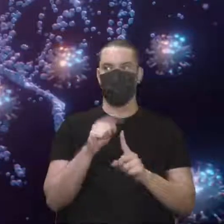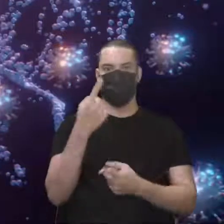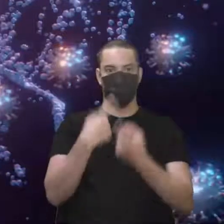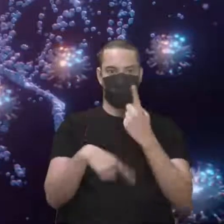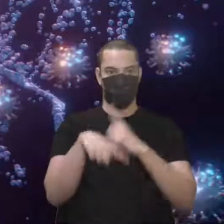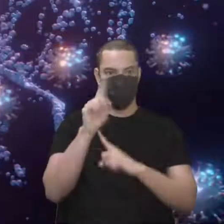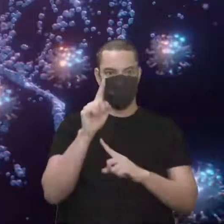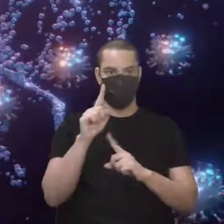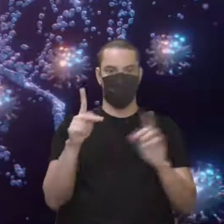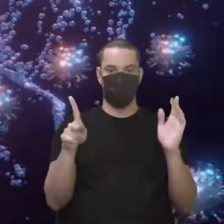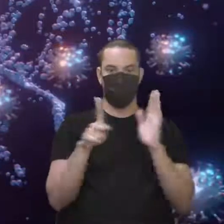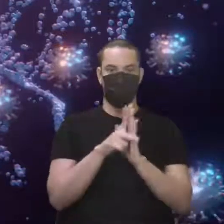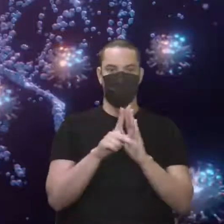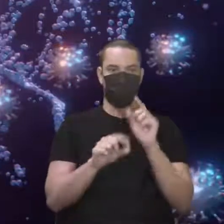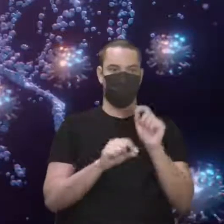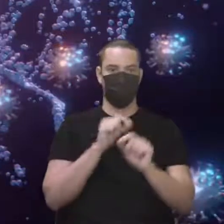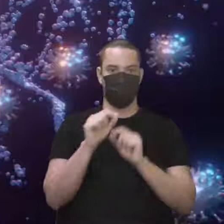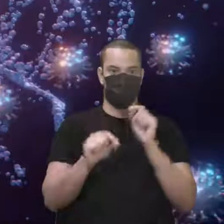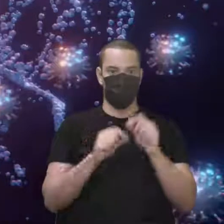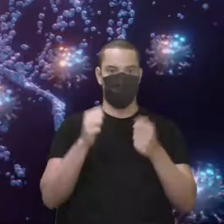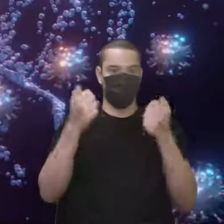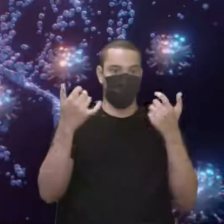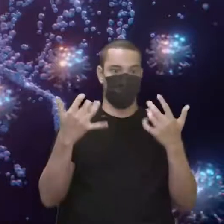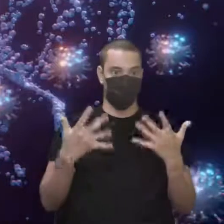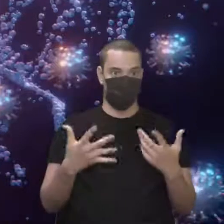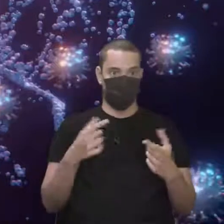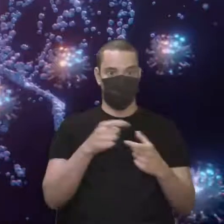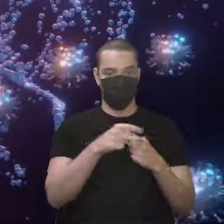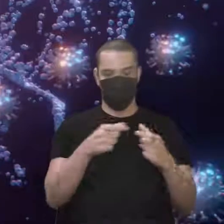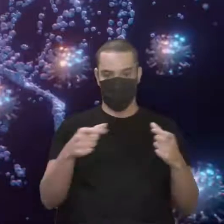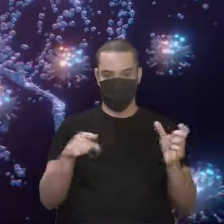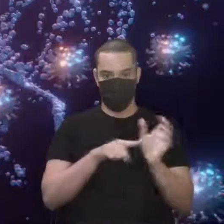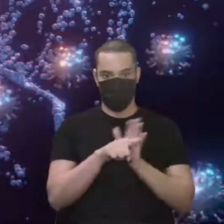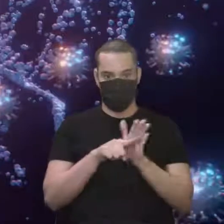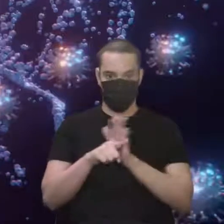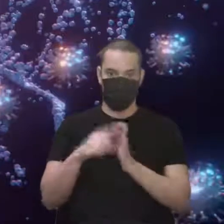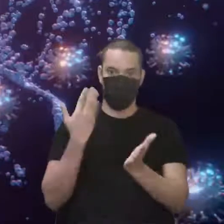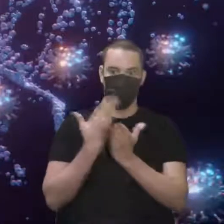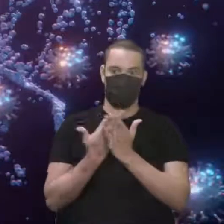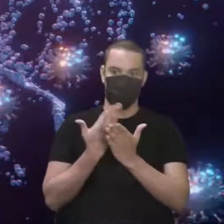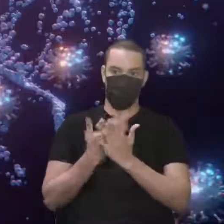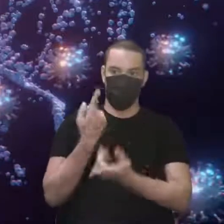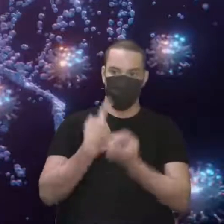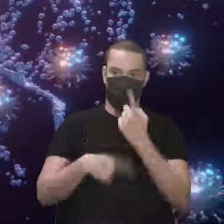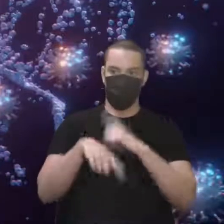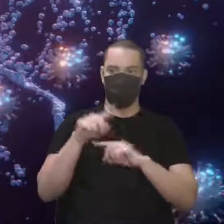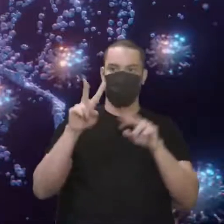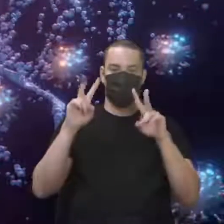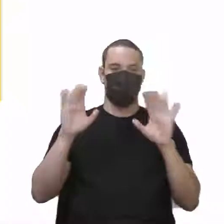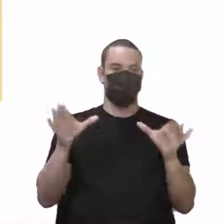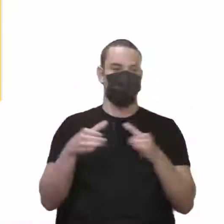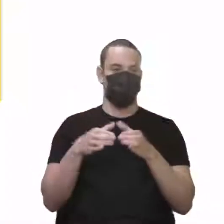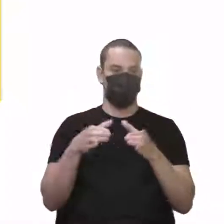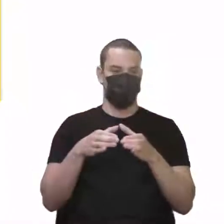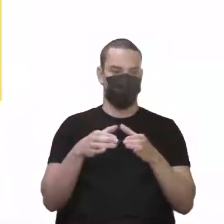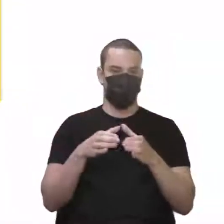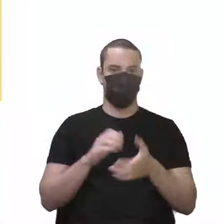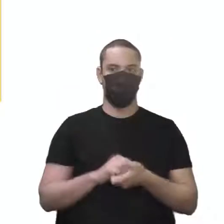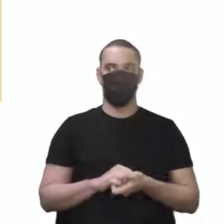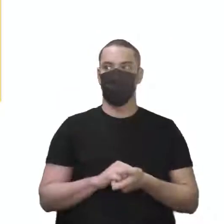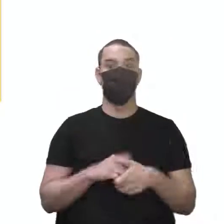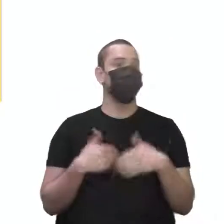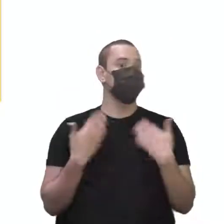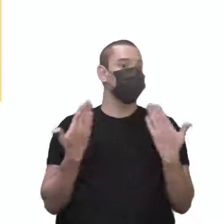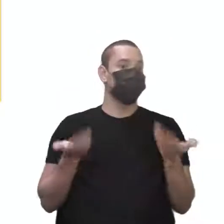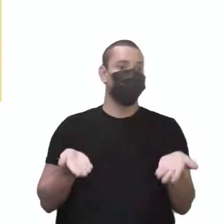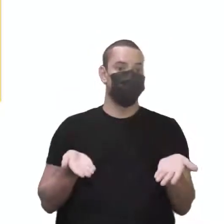objetivos evolutivos quando a gente fala de micro-organismos, nos estudos, nos avanços científicos em relação a esses grupos de seres vivos.